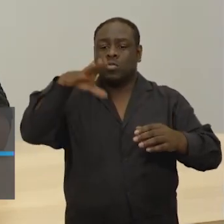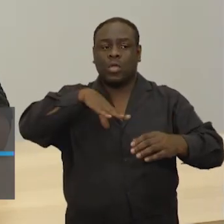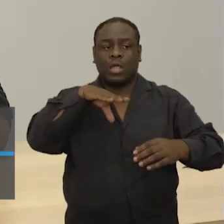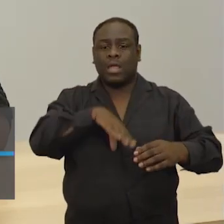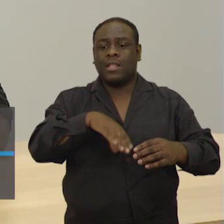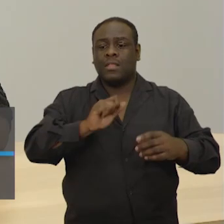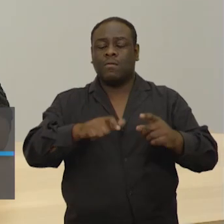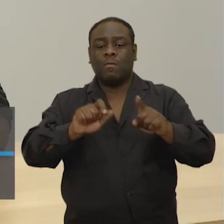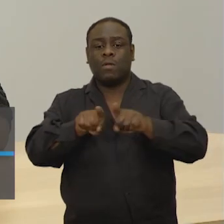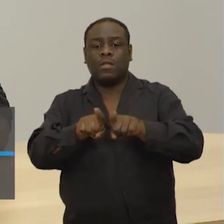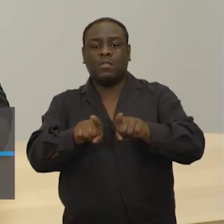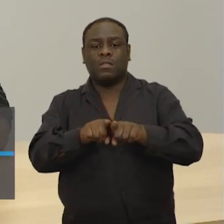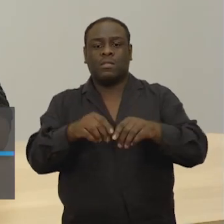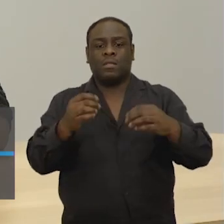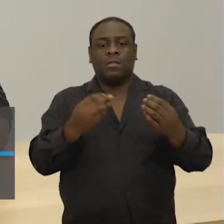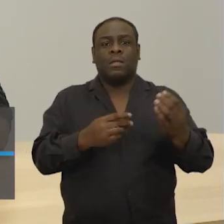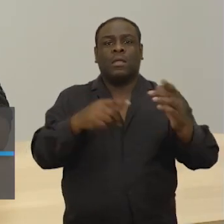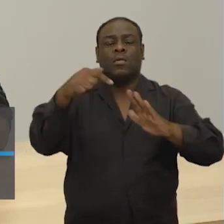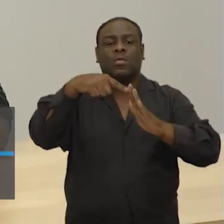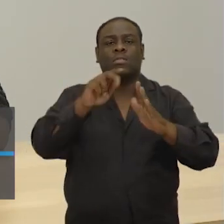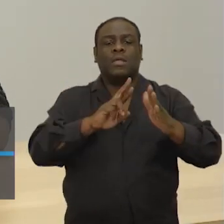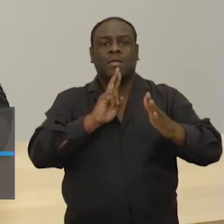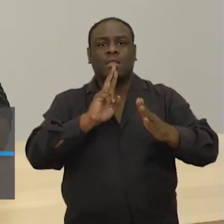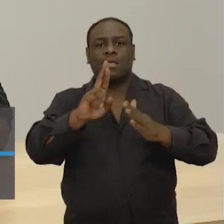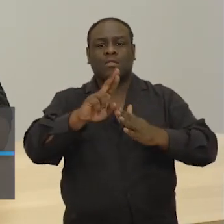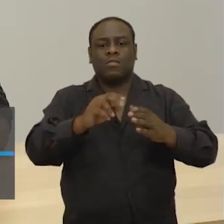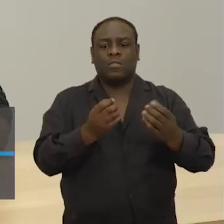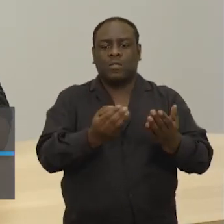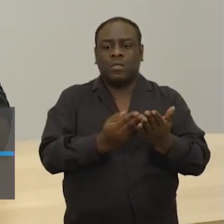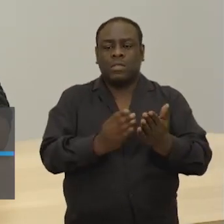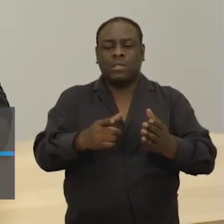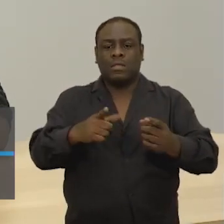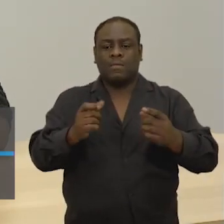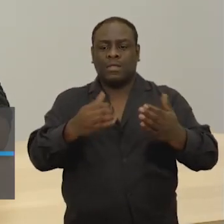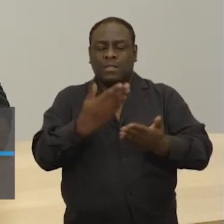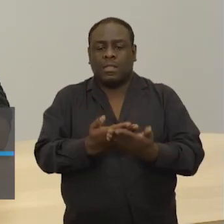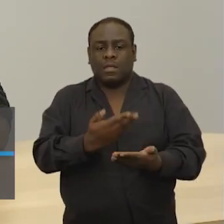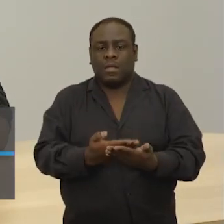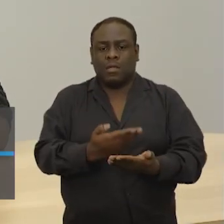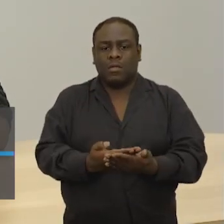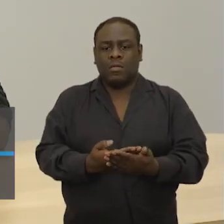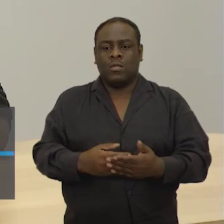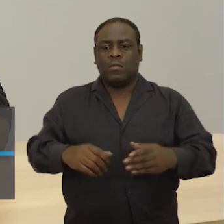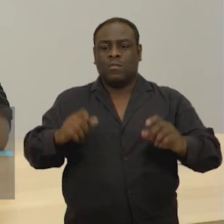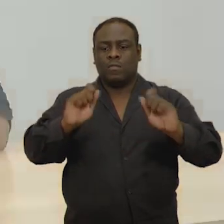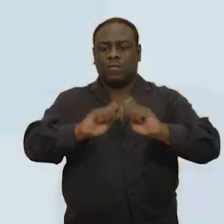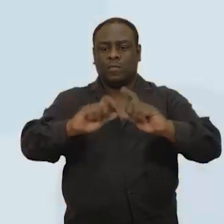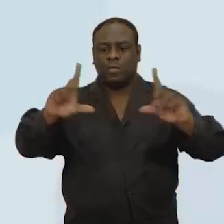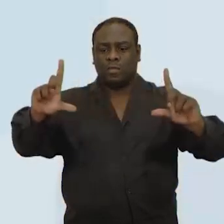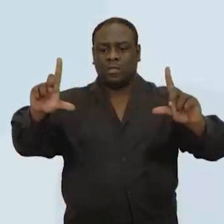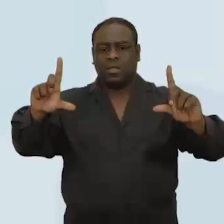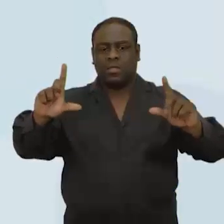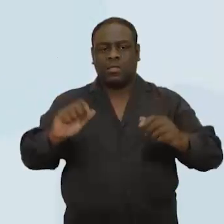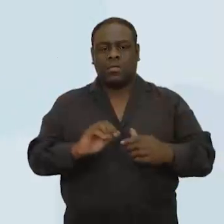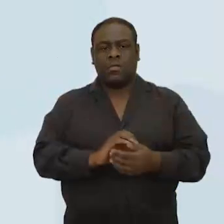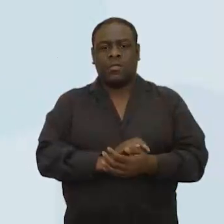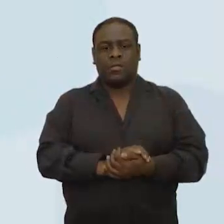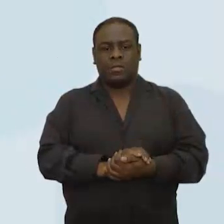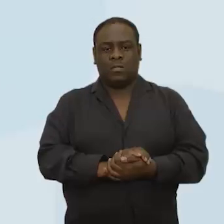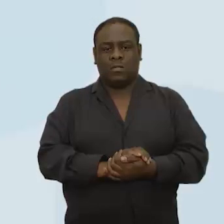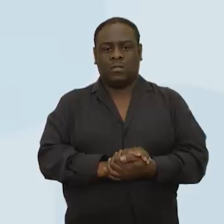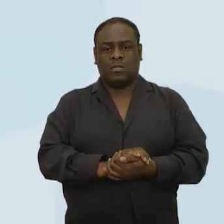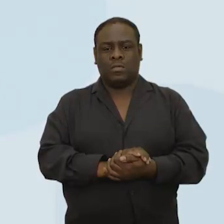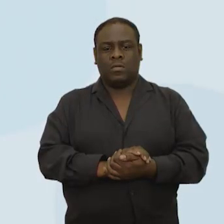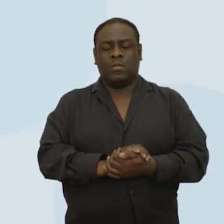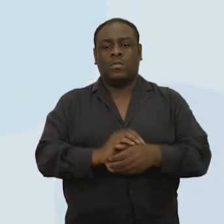está ligada também a outras questões, outros comportamentos, como eu estava falando no começo da aula. Vamos para a tela, então, agora ver a teoria das